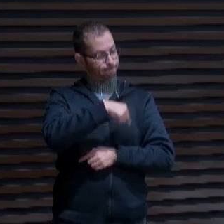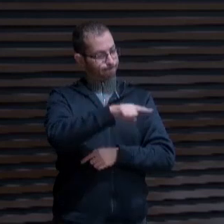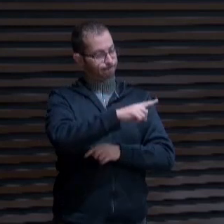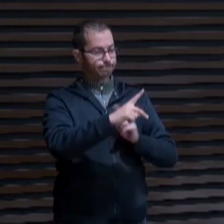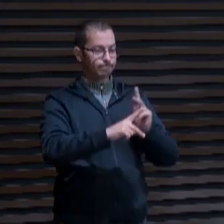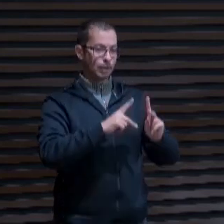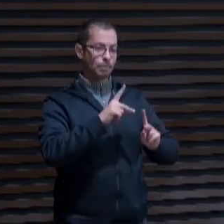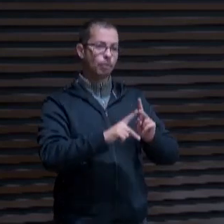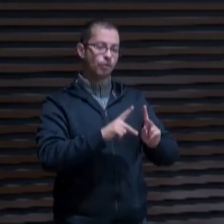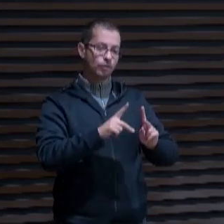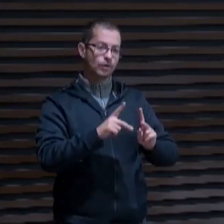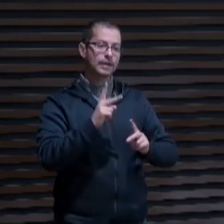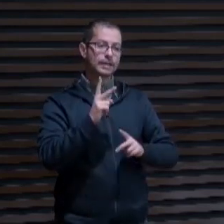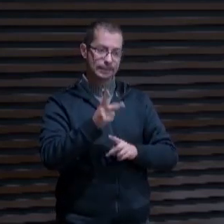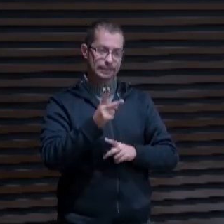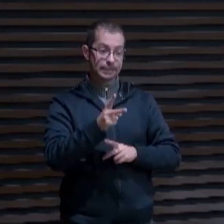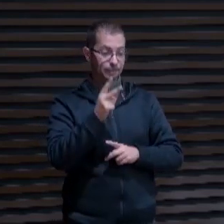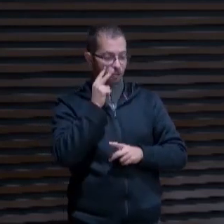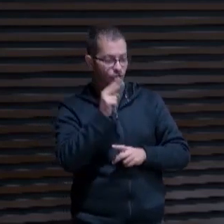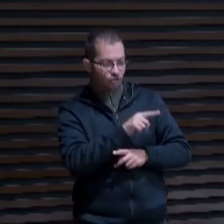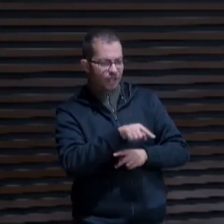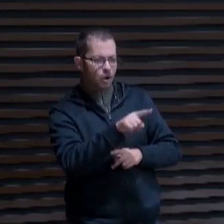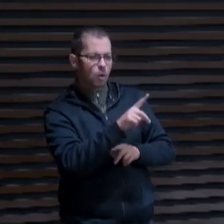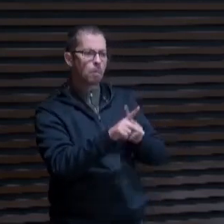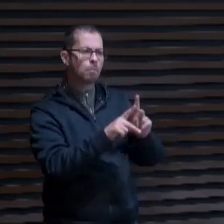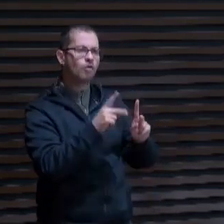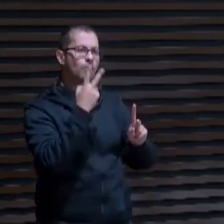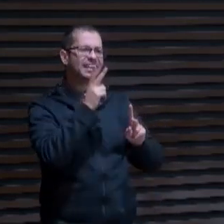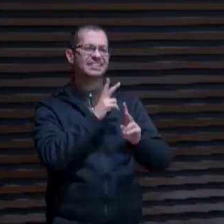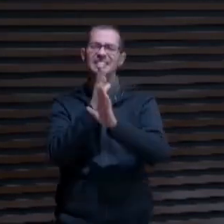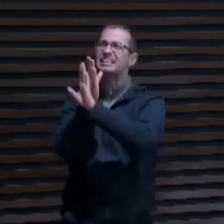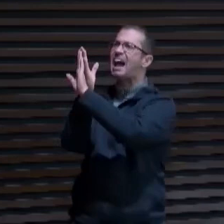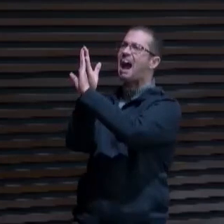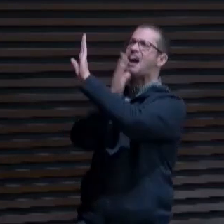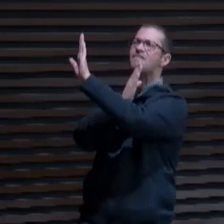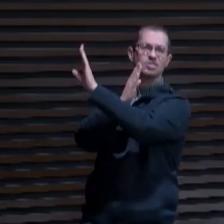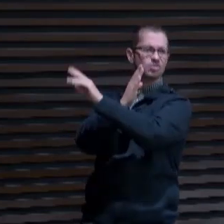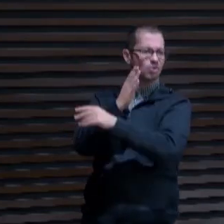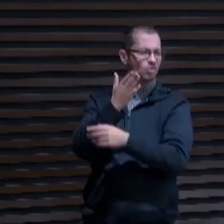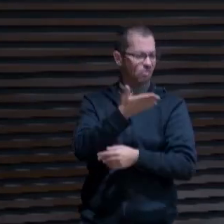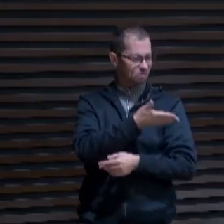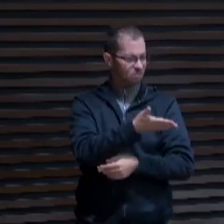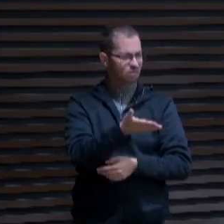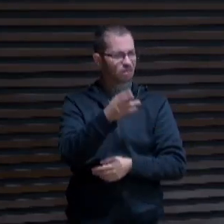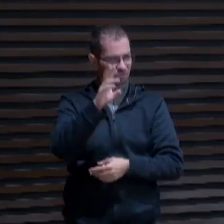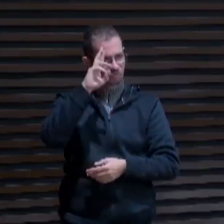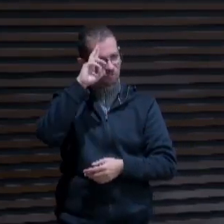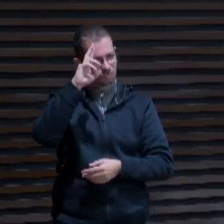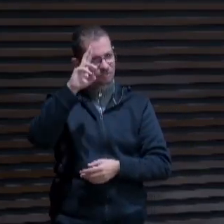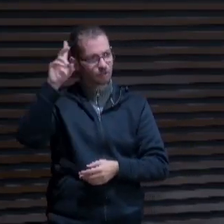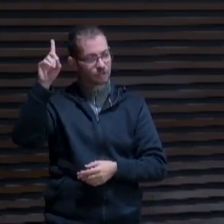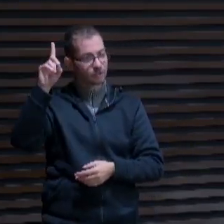reis, a descrição deles, eles seguiram, aqueles que se afastaram do Senhor, eles seguiram o exemplo de Jeroboão. Jeroboão